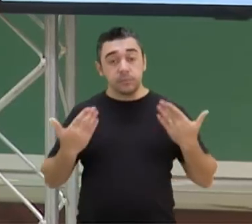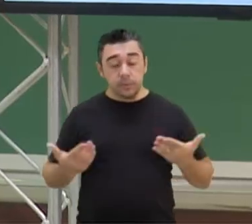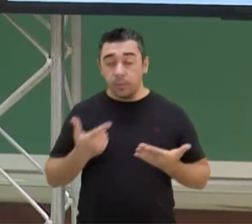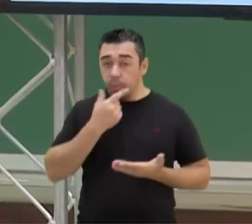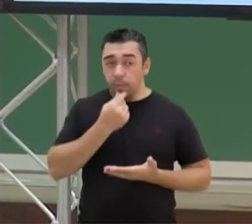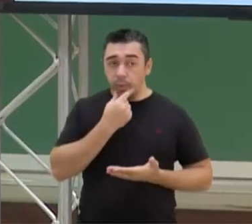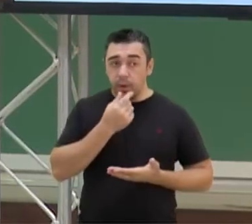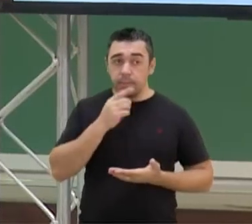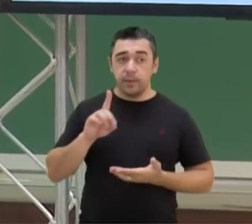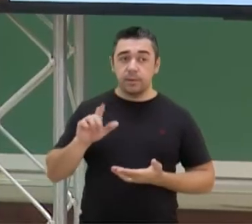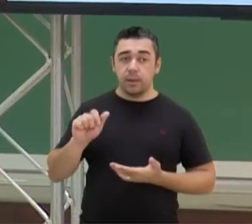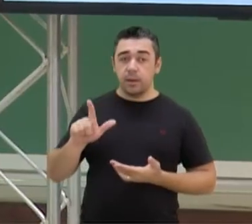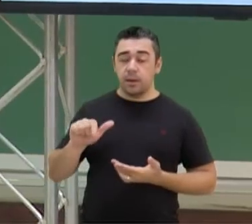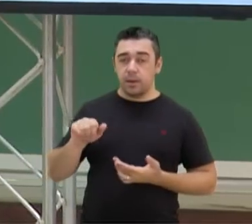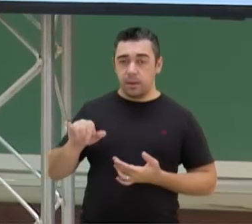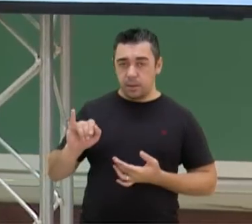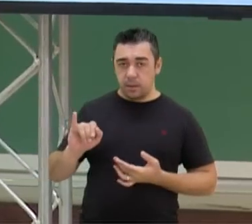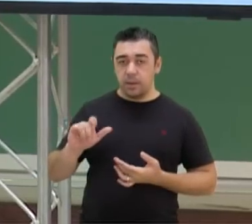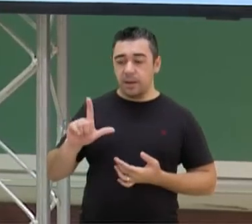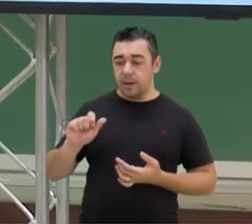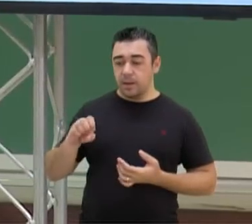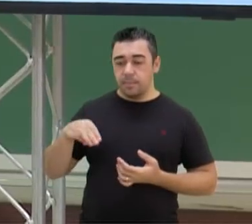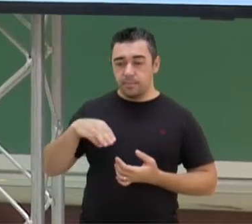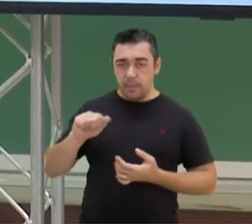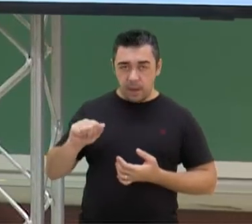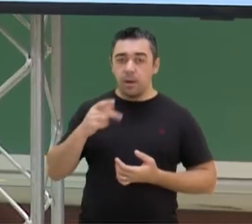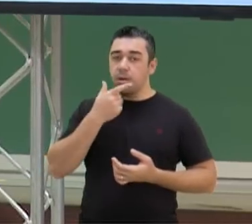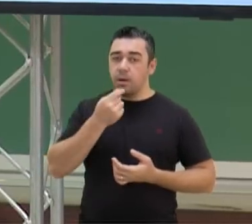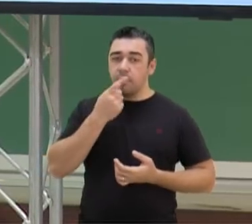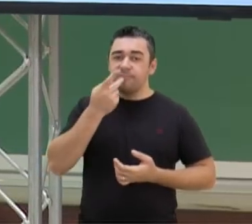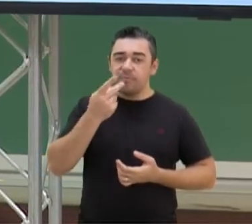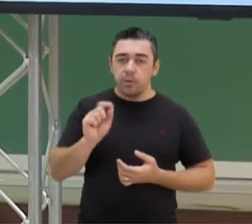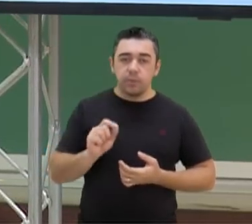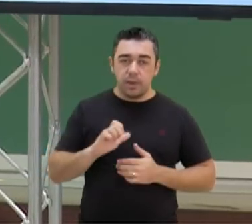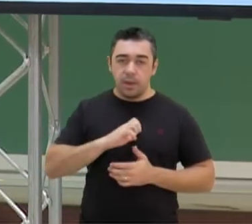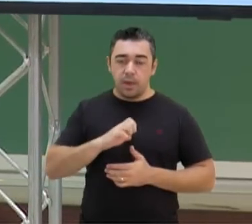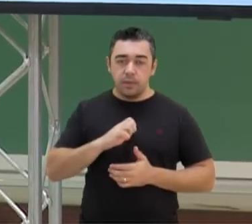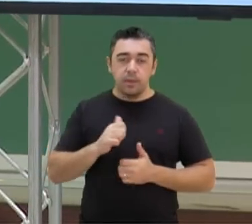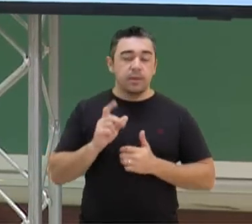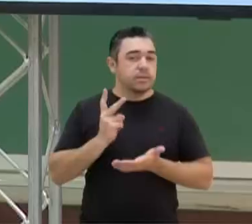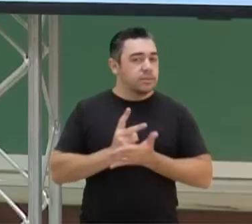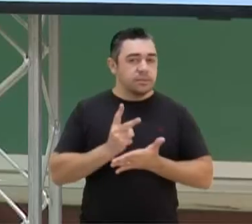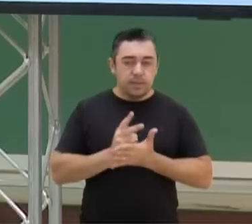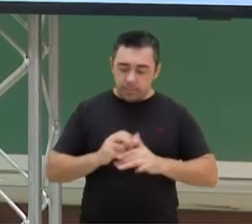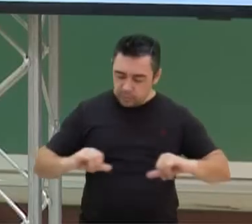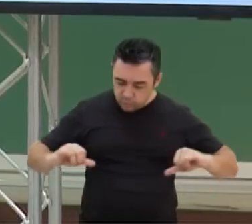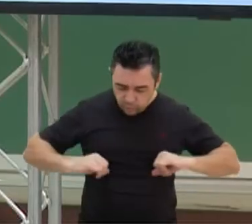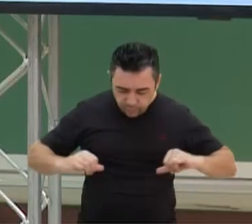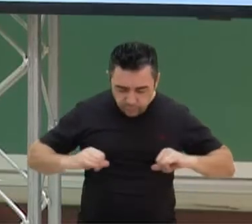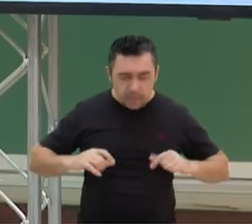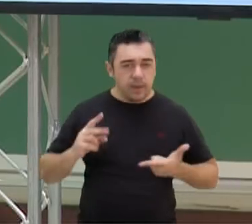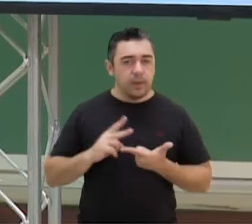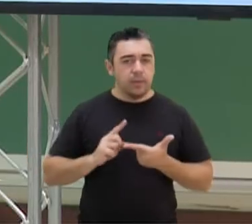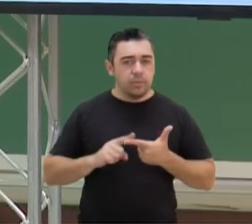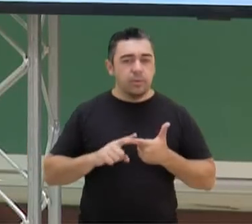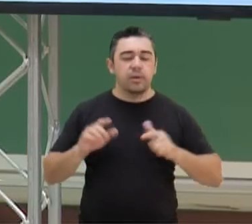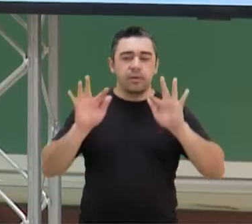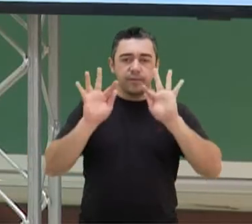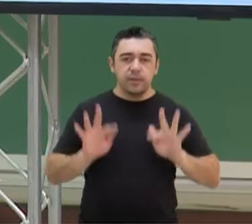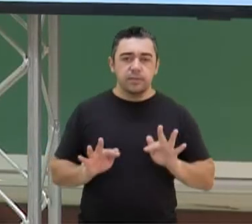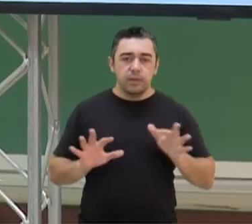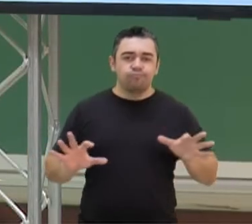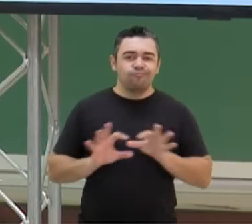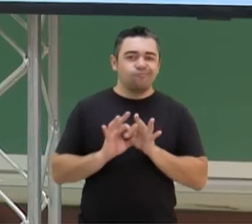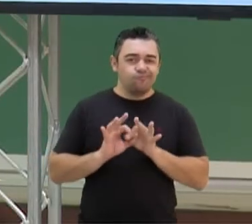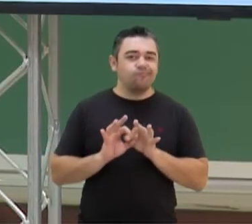o Dalai Lama, quando se fala em ética, é um caminho que você vai sempre lidar com sofrimento e felicidade. É uma